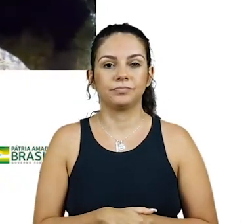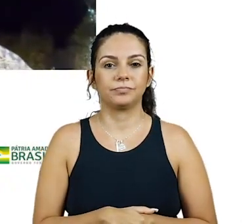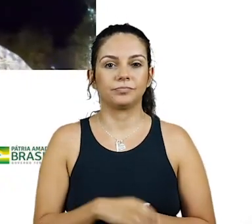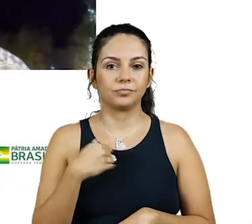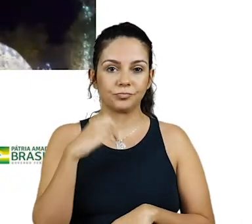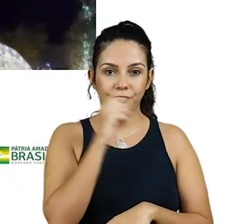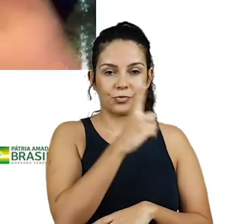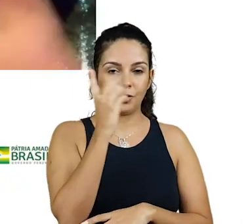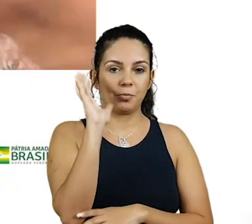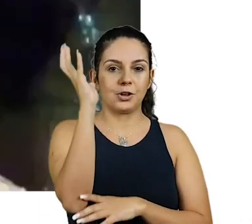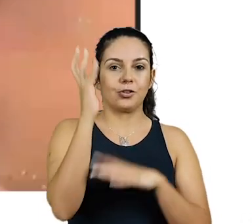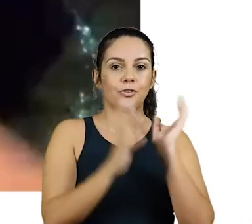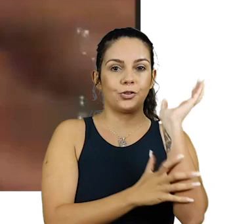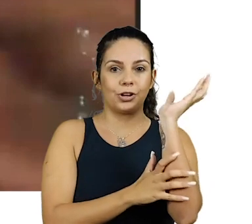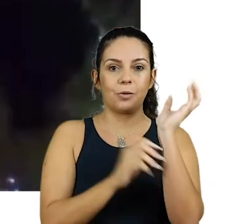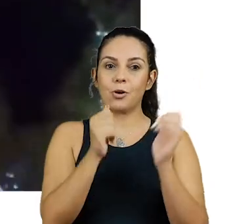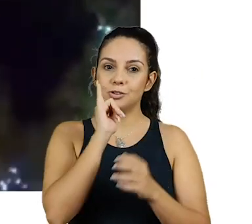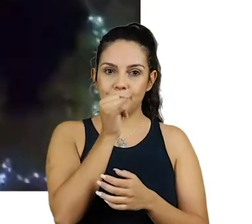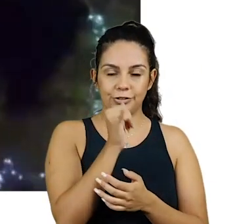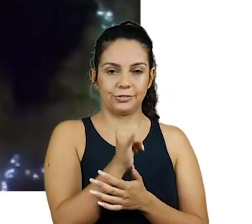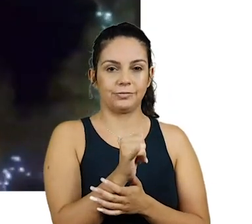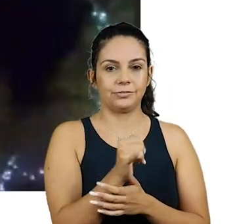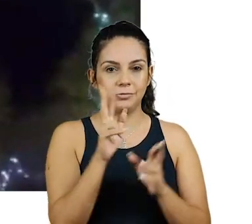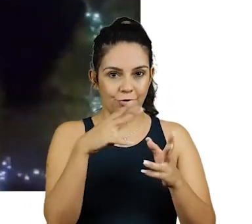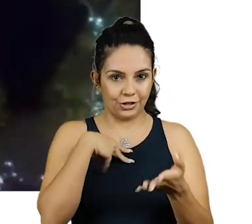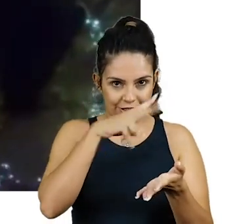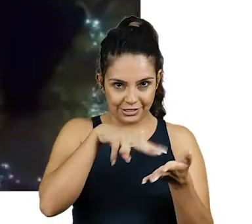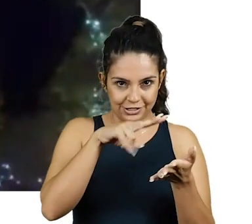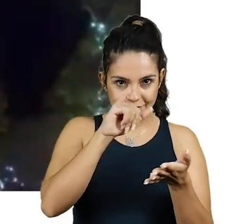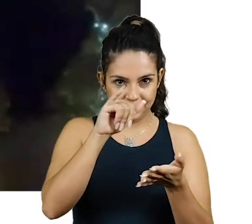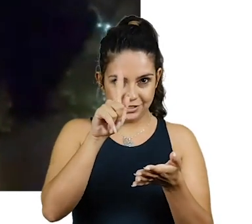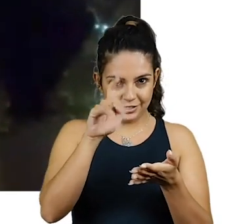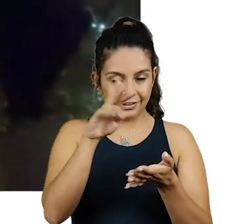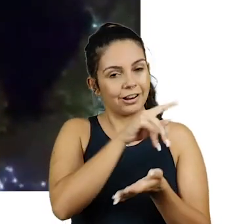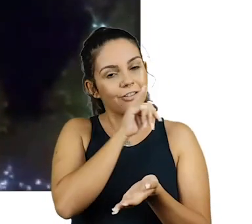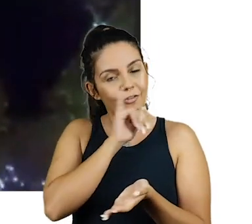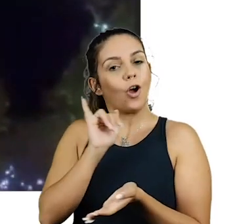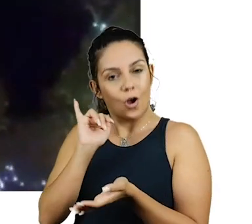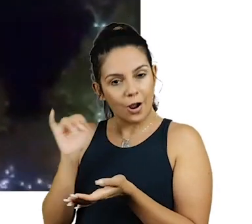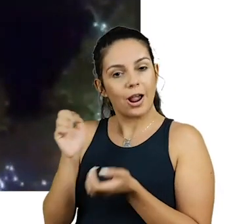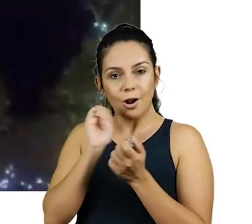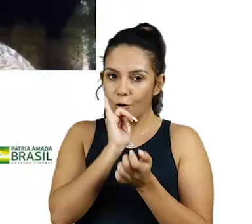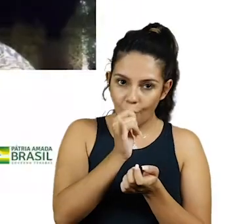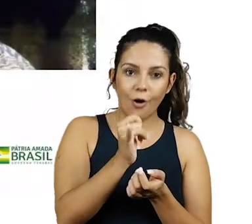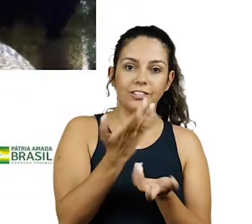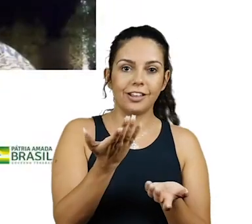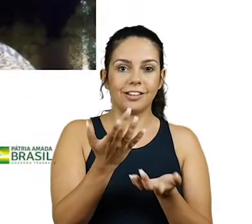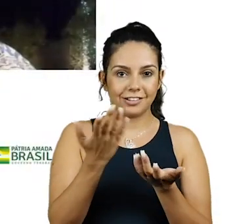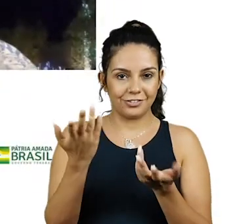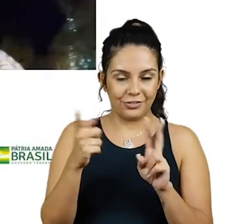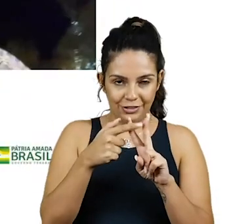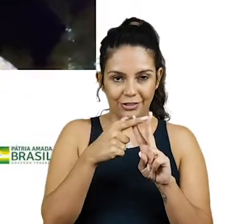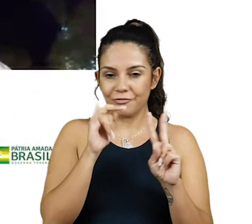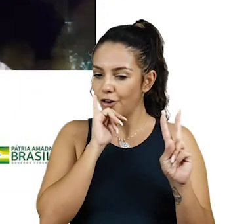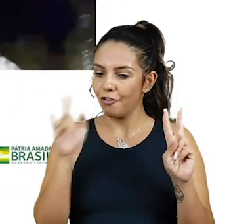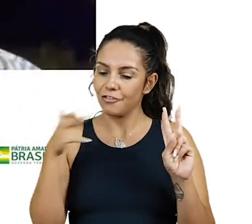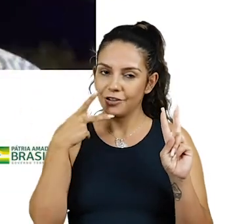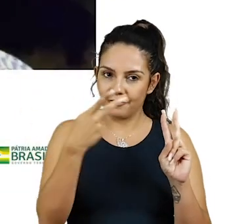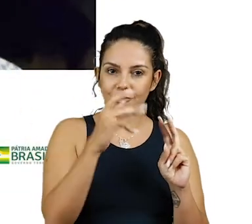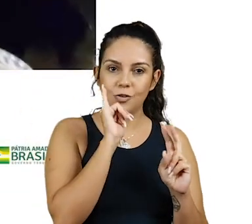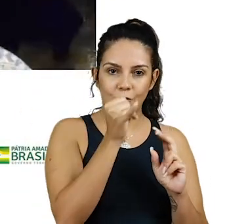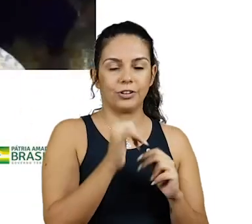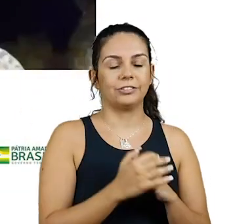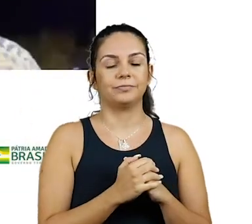chamado Natureza, que é um dos meus favoritos, esse eu posso contar, que eu mesmo já li no meu IGTV. Mas eu queria que você contasse um mesmo, assim, como se eu fosse... eu vou